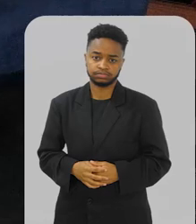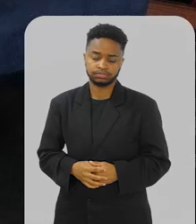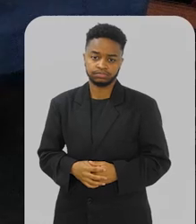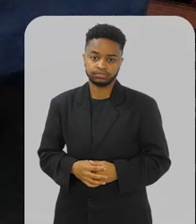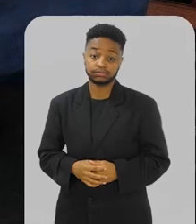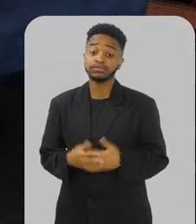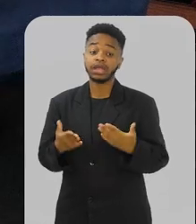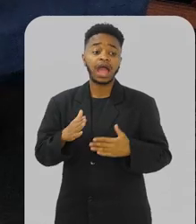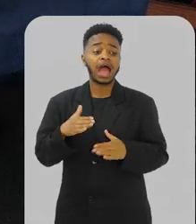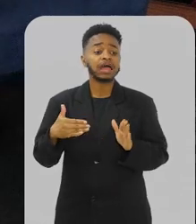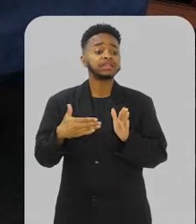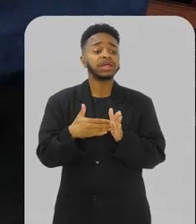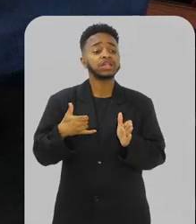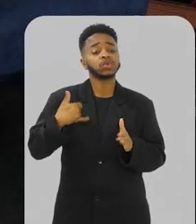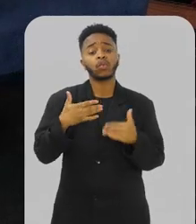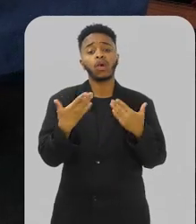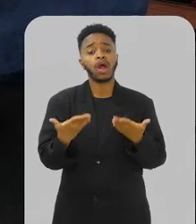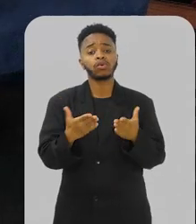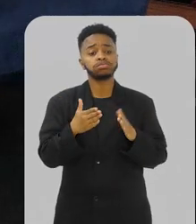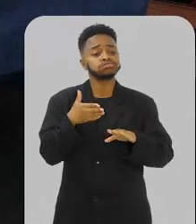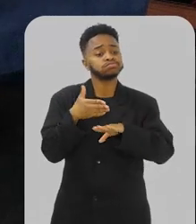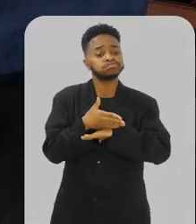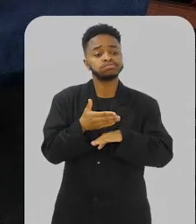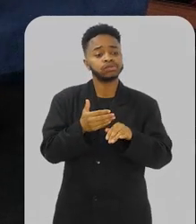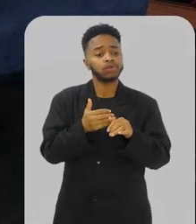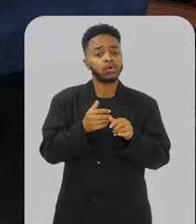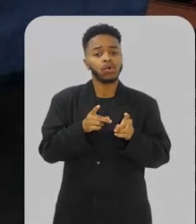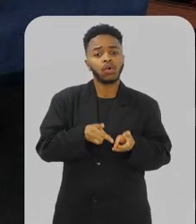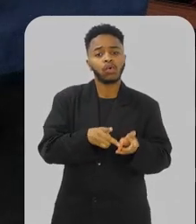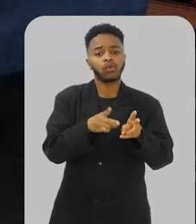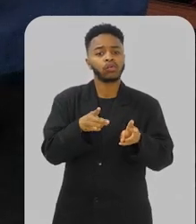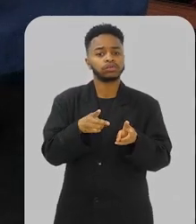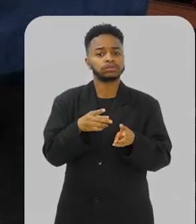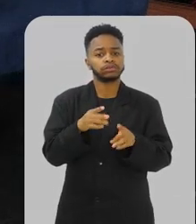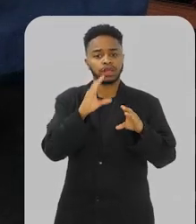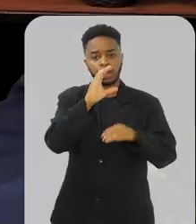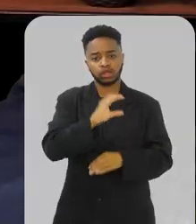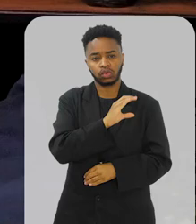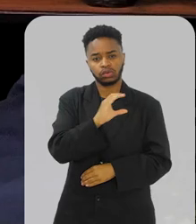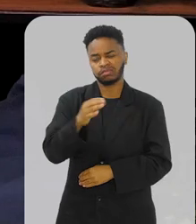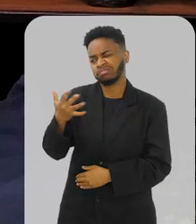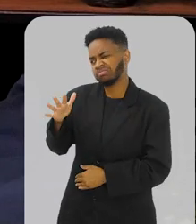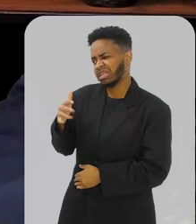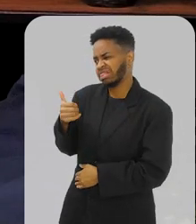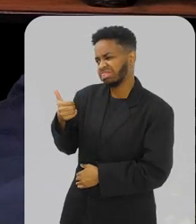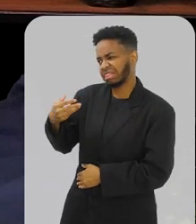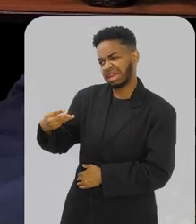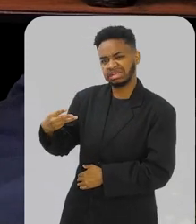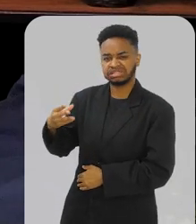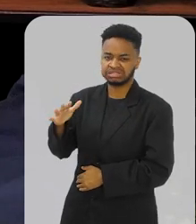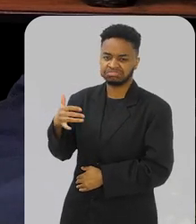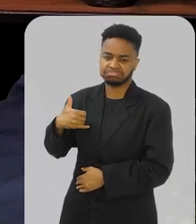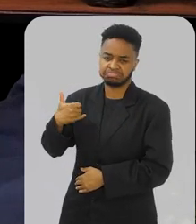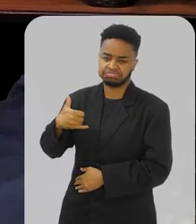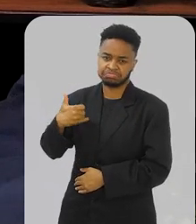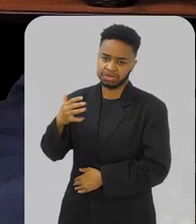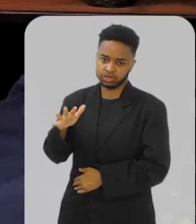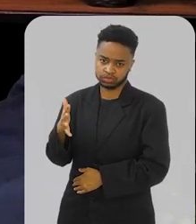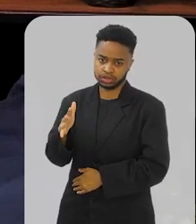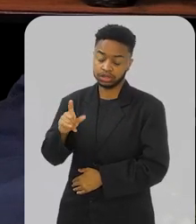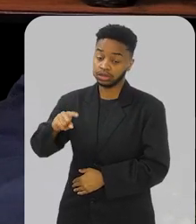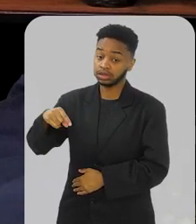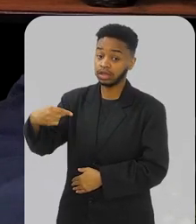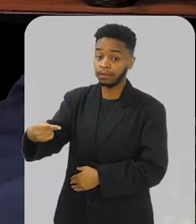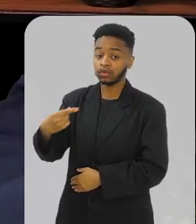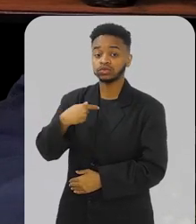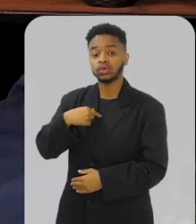aí você foi até que idade seguindo o catolicismo? Até os 13, mais ou menos. Aí depois